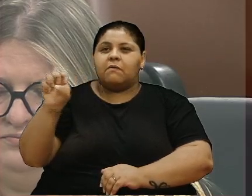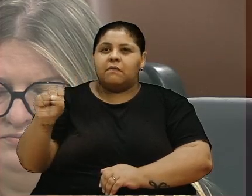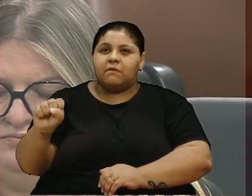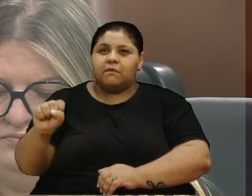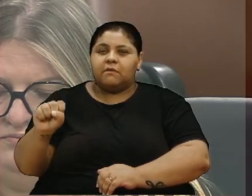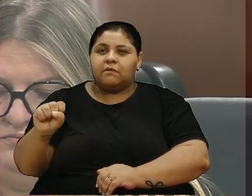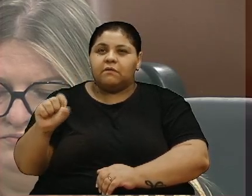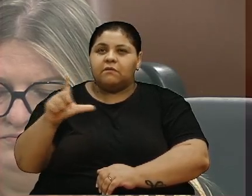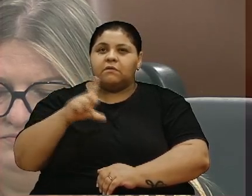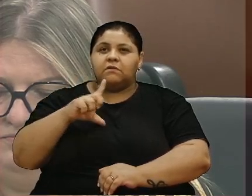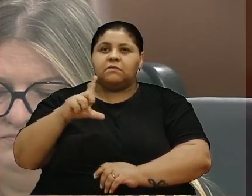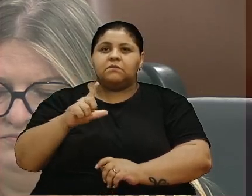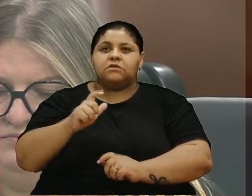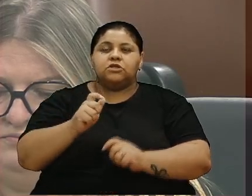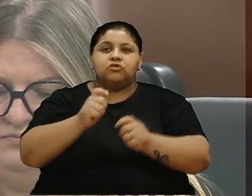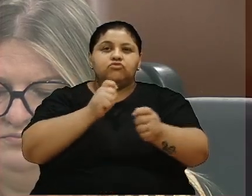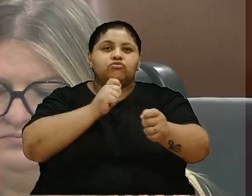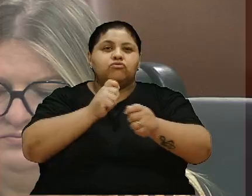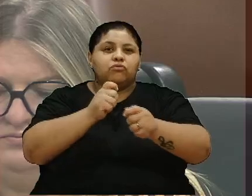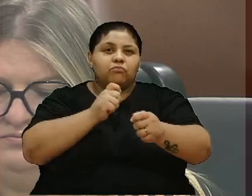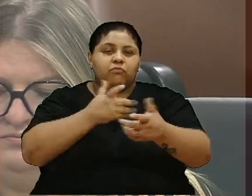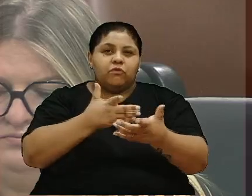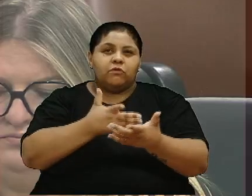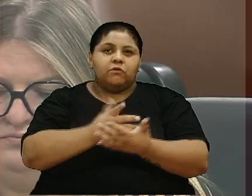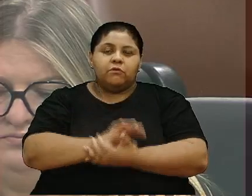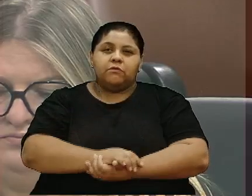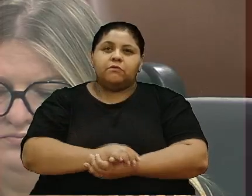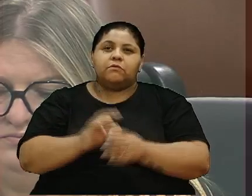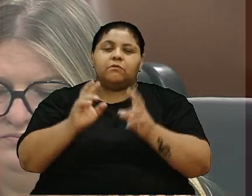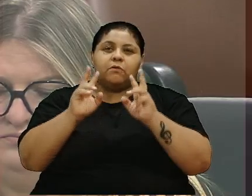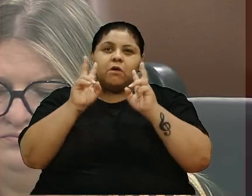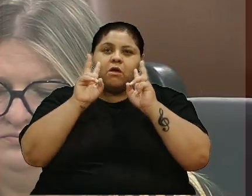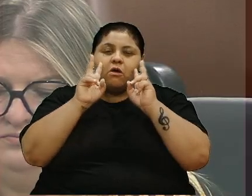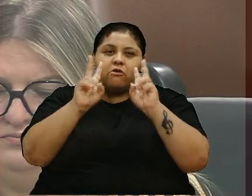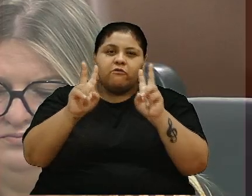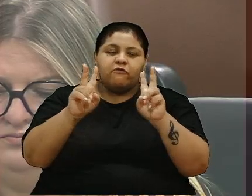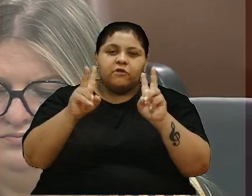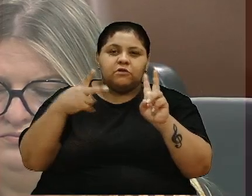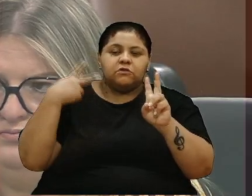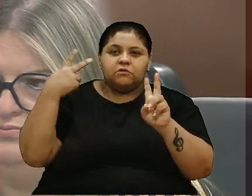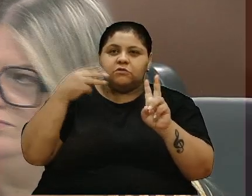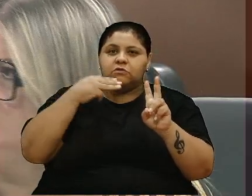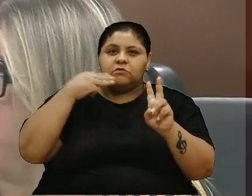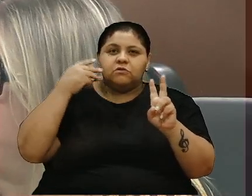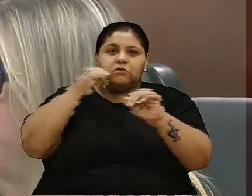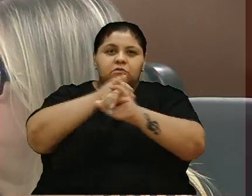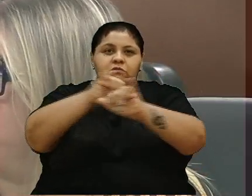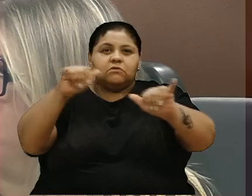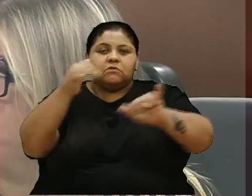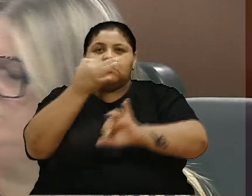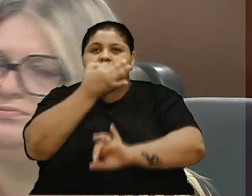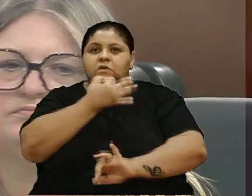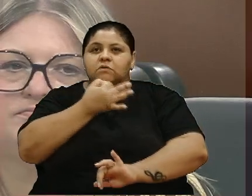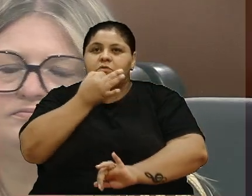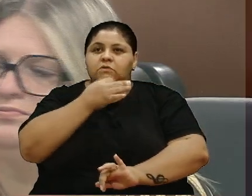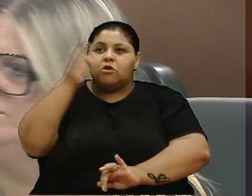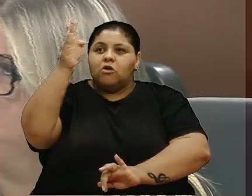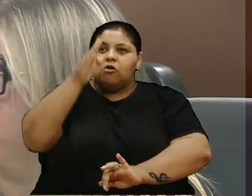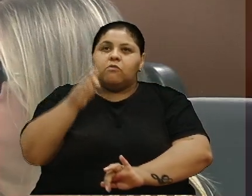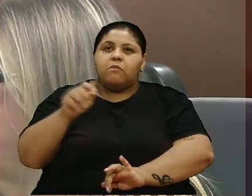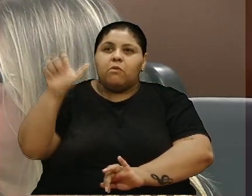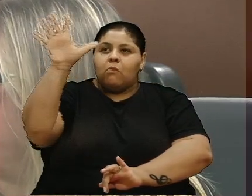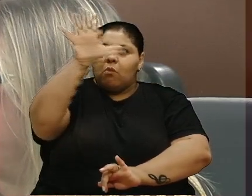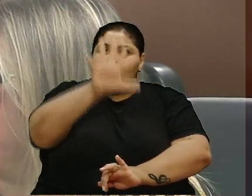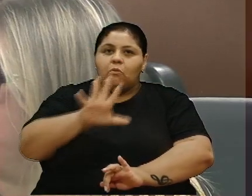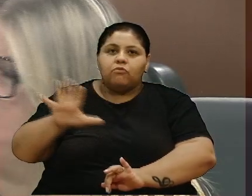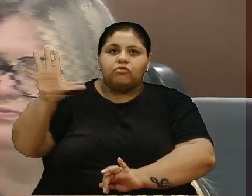vez eu assistindo o Jornal Nacional, vejo a então colega Marisol divulgando o Caxias do Sul para o Brasil inteiro na Festa Nacional